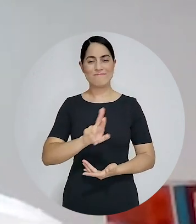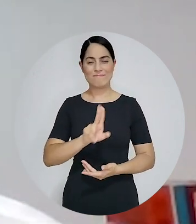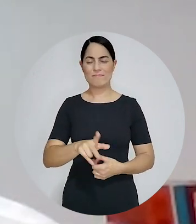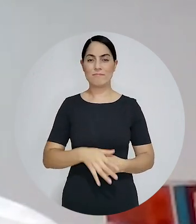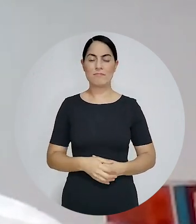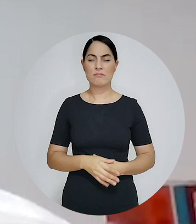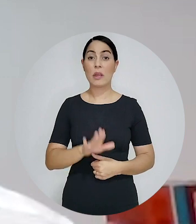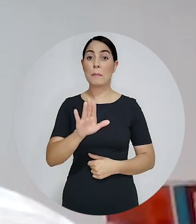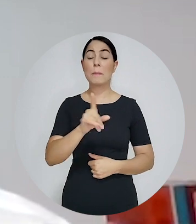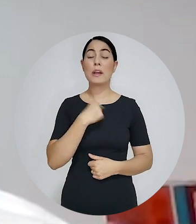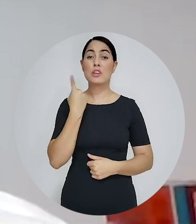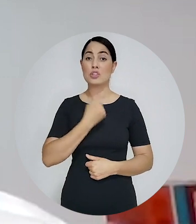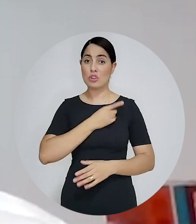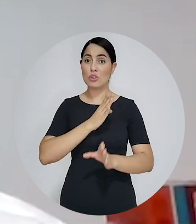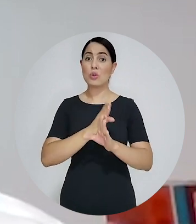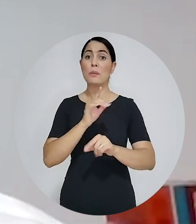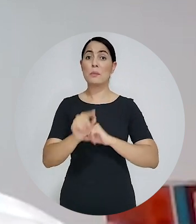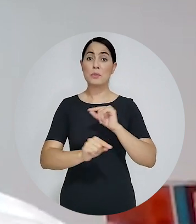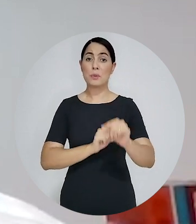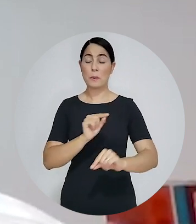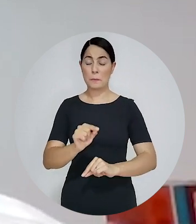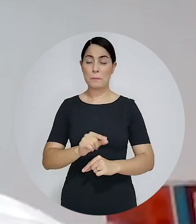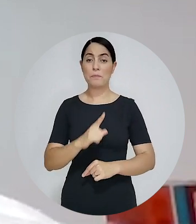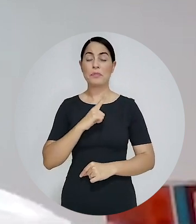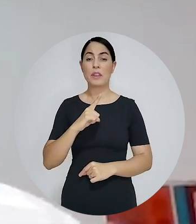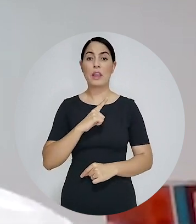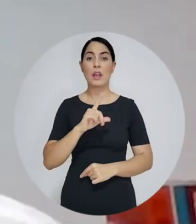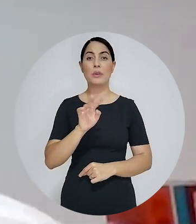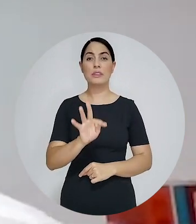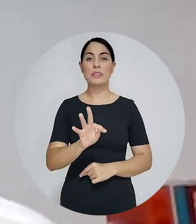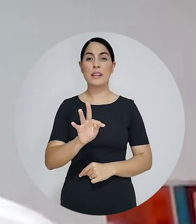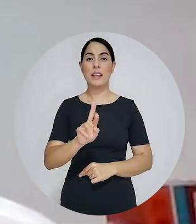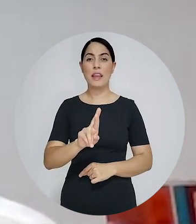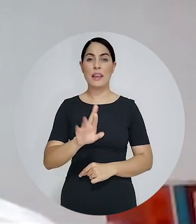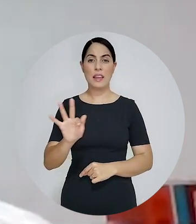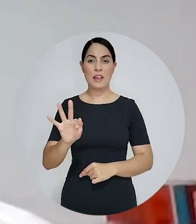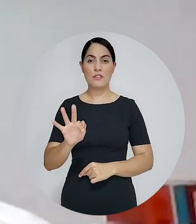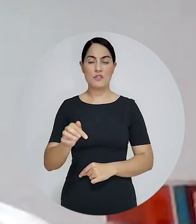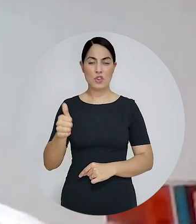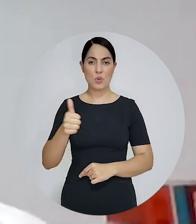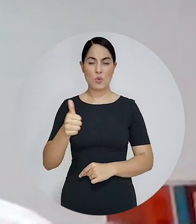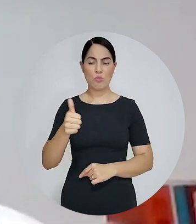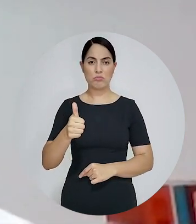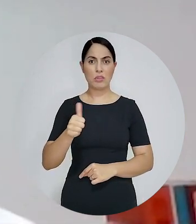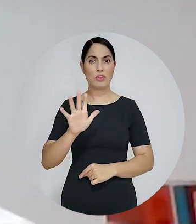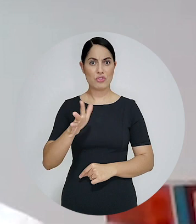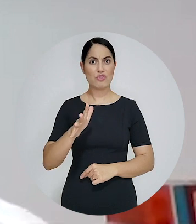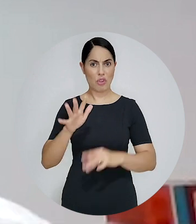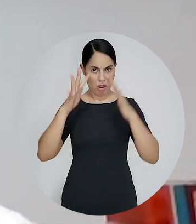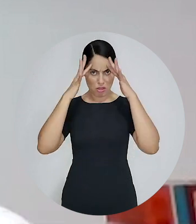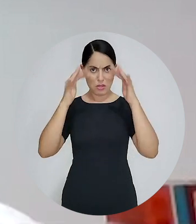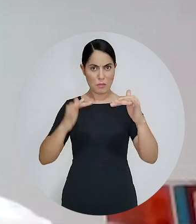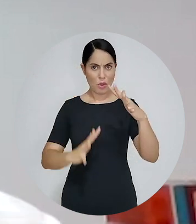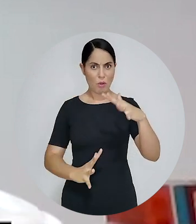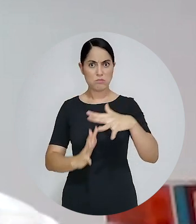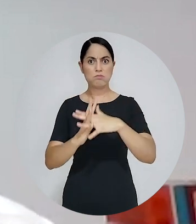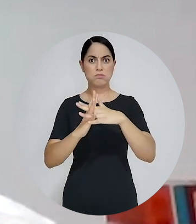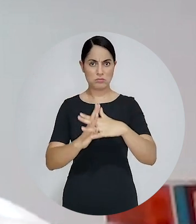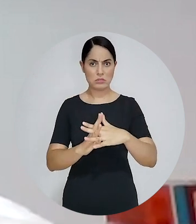foi levantado, nós descobrimos que o TRF1, que é o tribunal que se diz assoberbado,